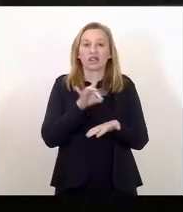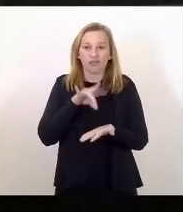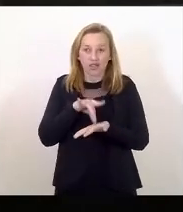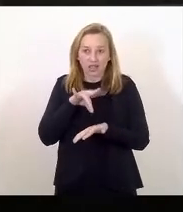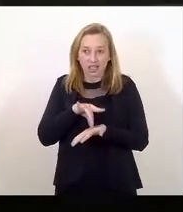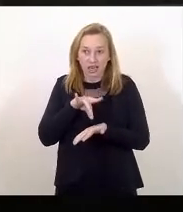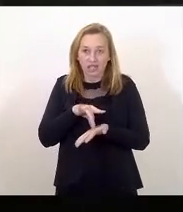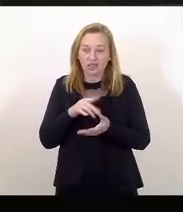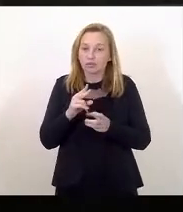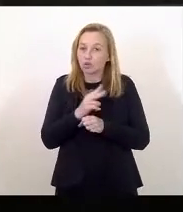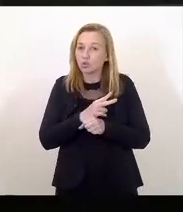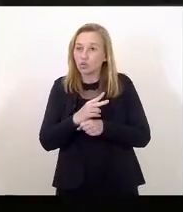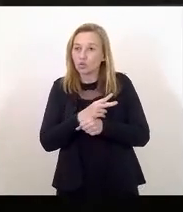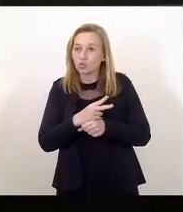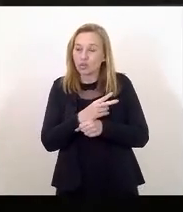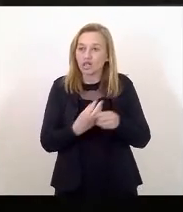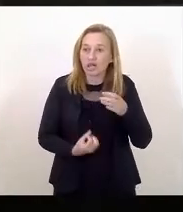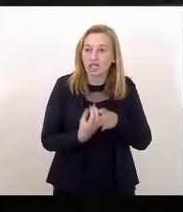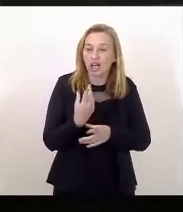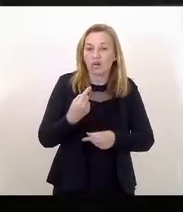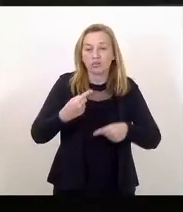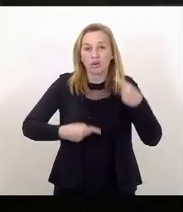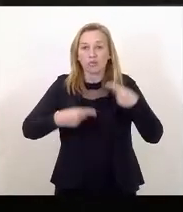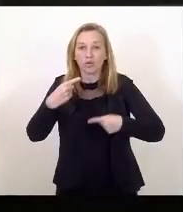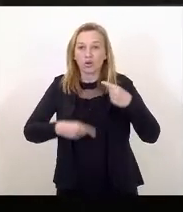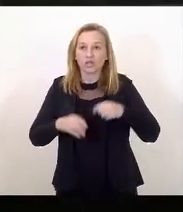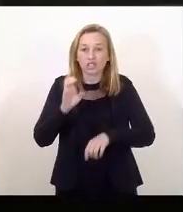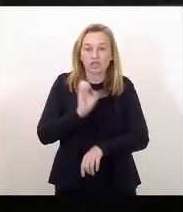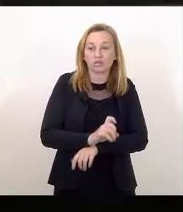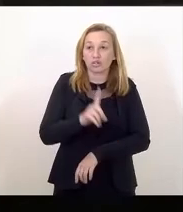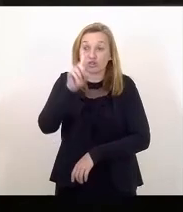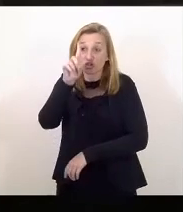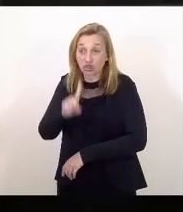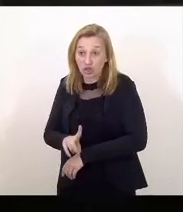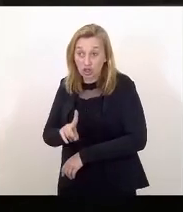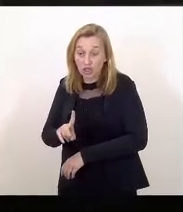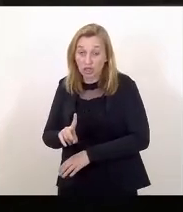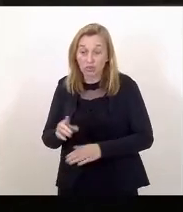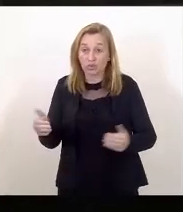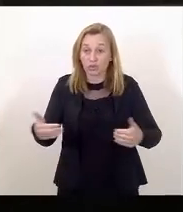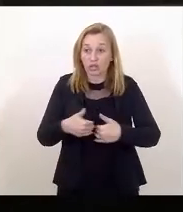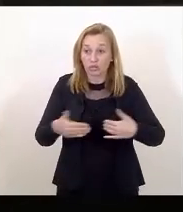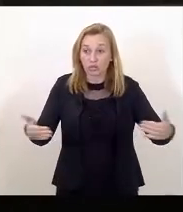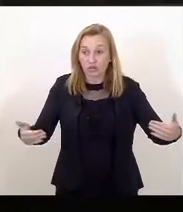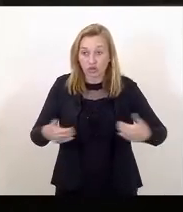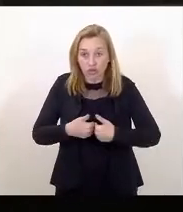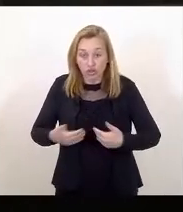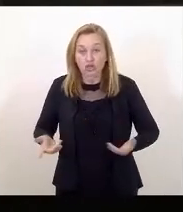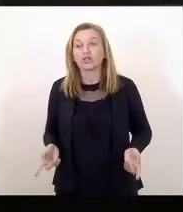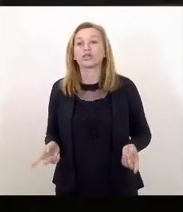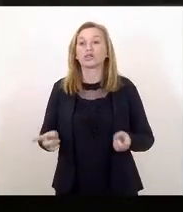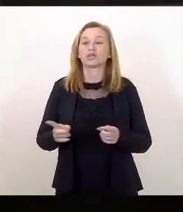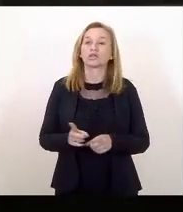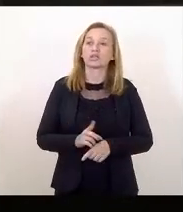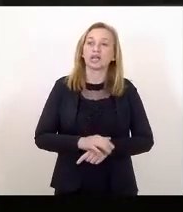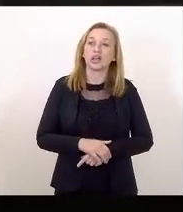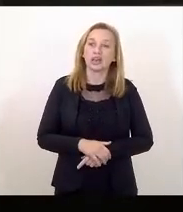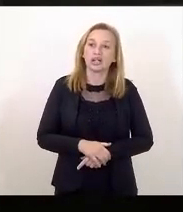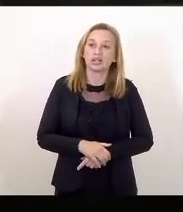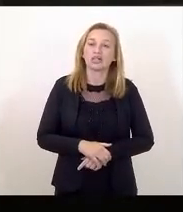procura criar uma política estadual de direitos dos autistas, procurando estabelecer